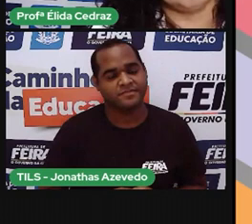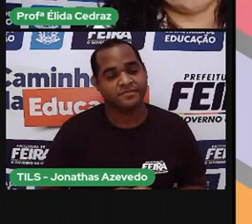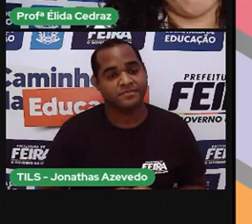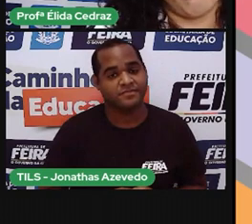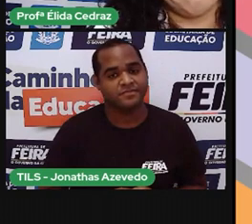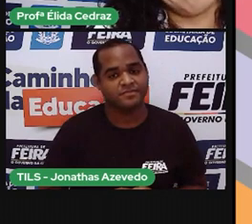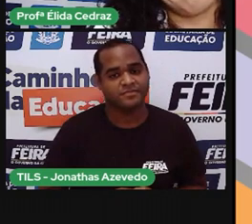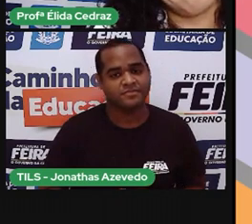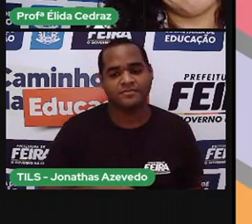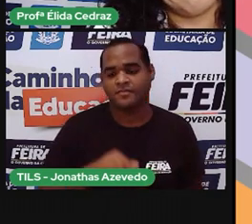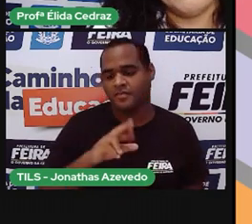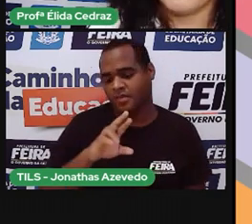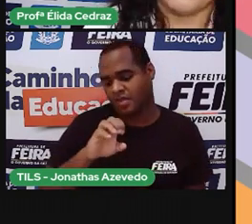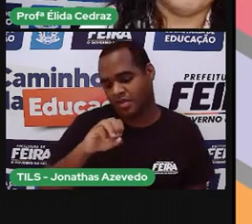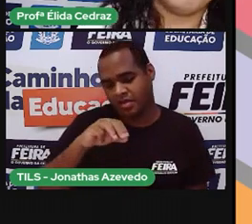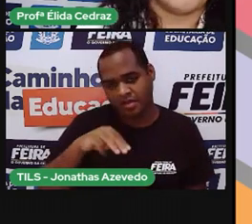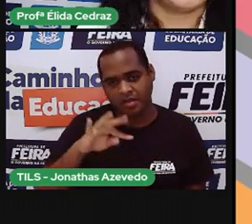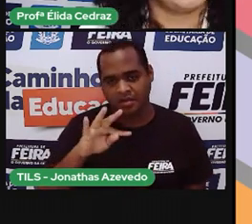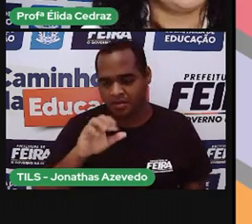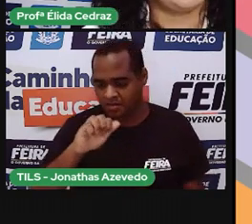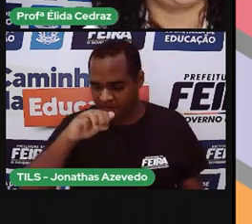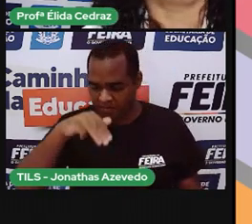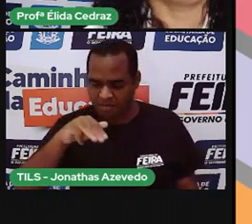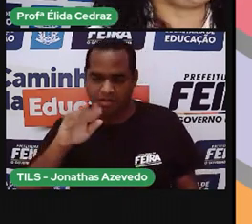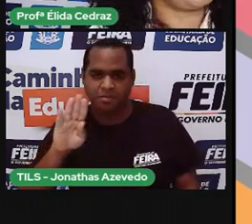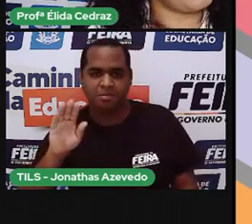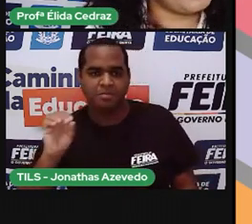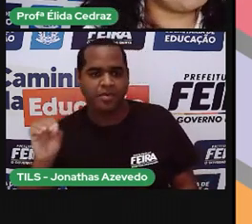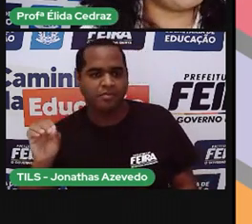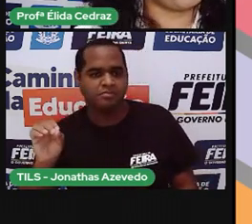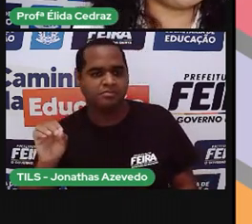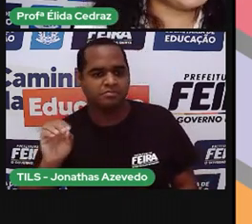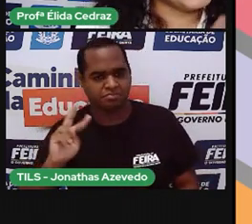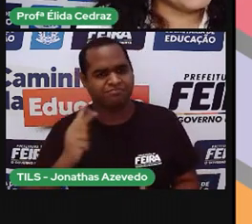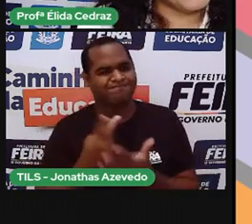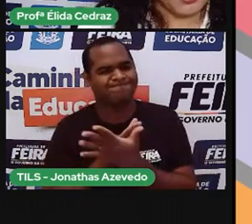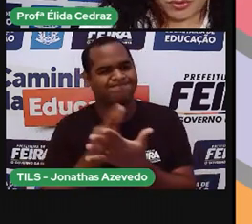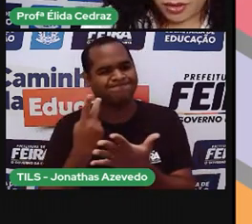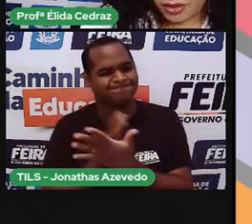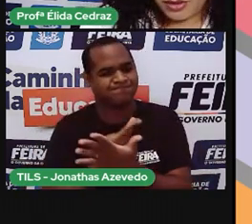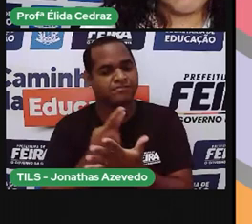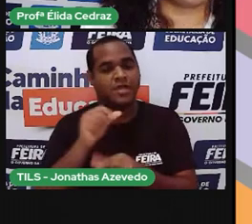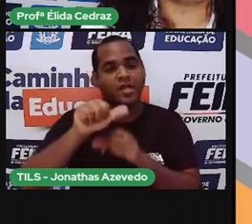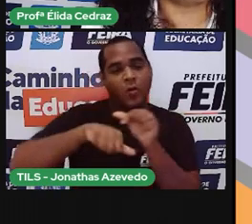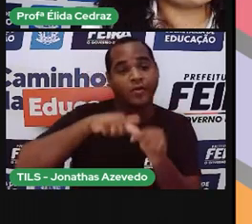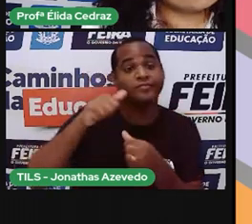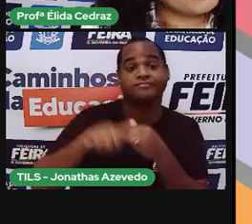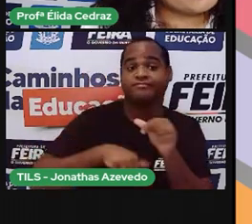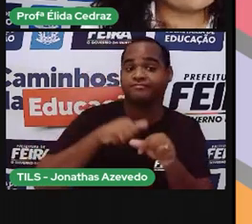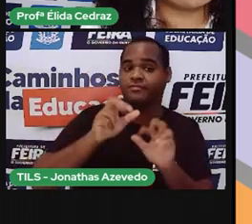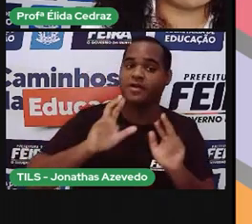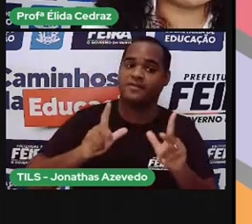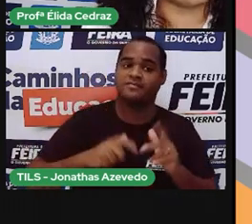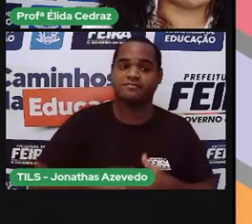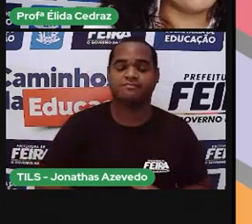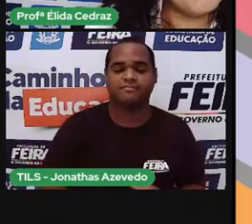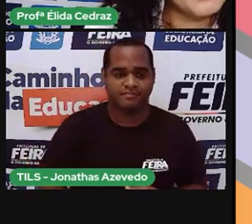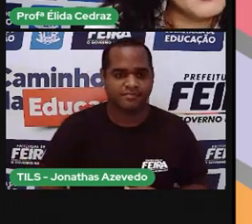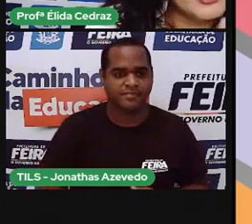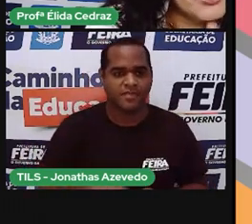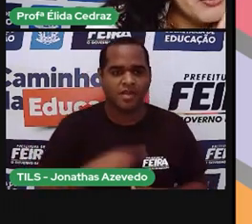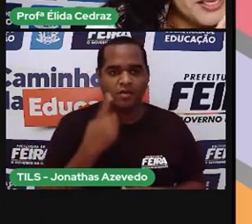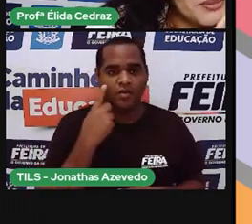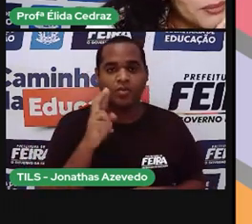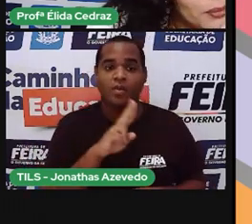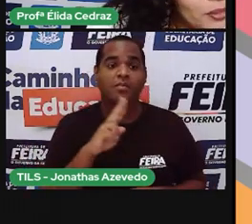Tem tambor? Não, Pró, tá errado. É, a Pró misturou. Vamos ver qual é o nome